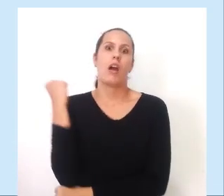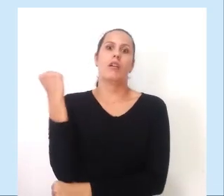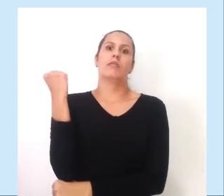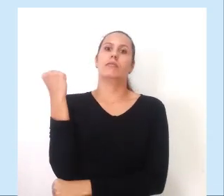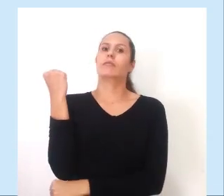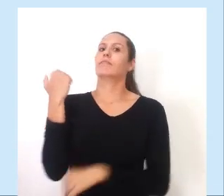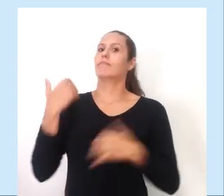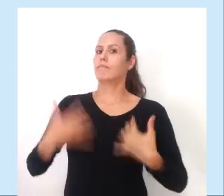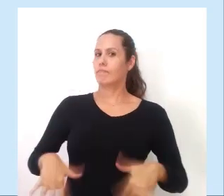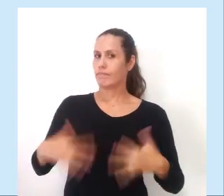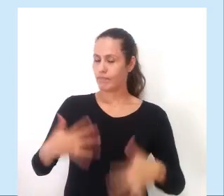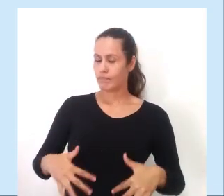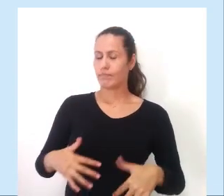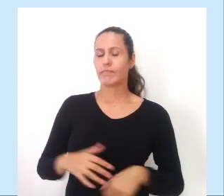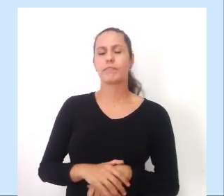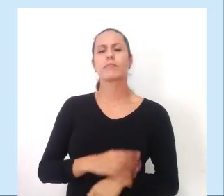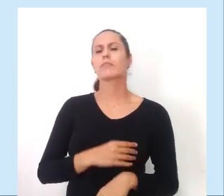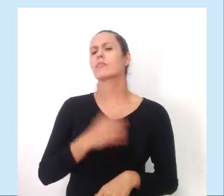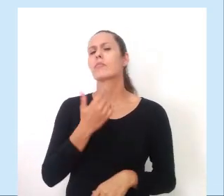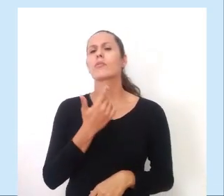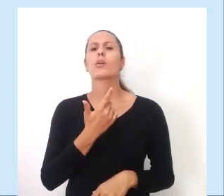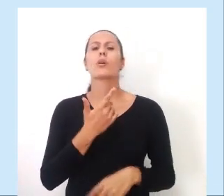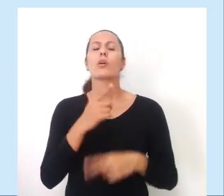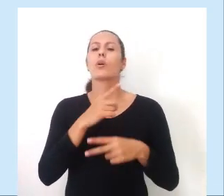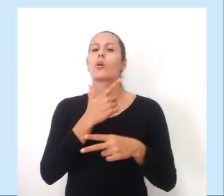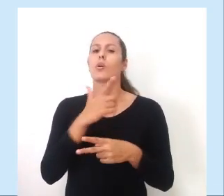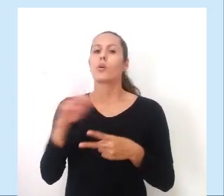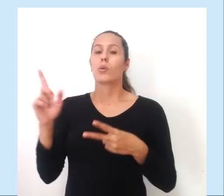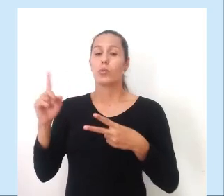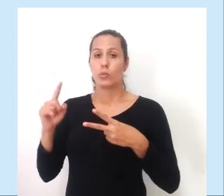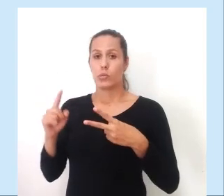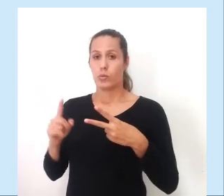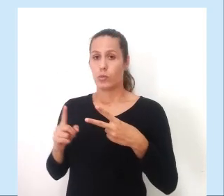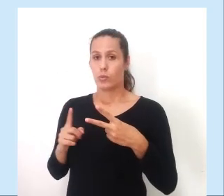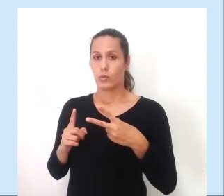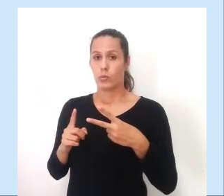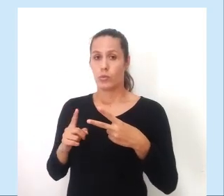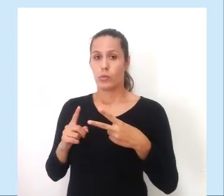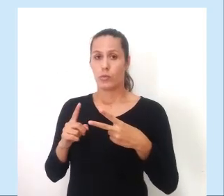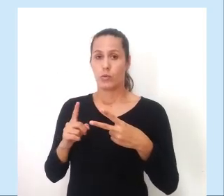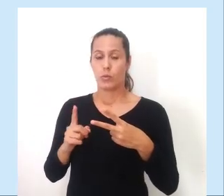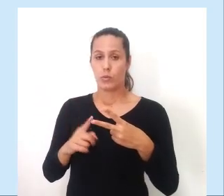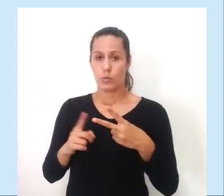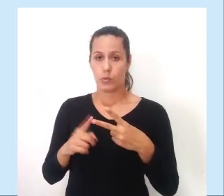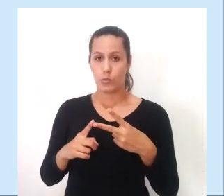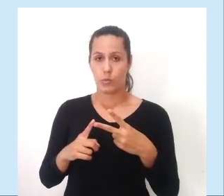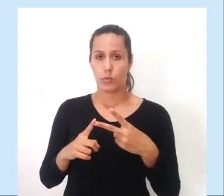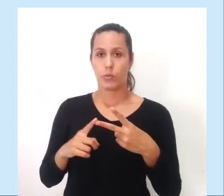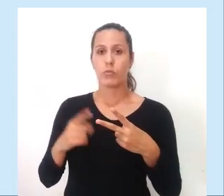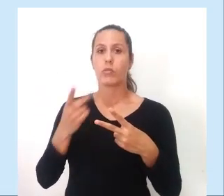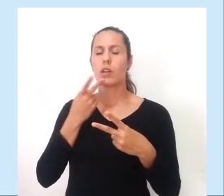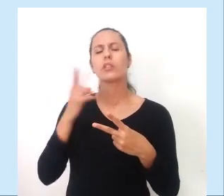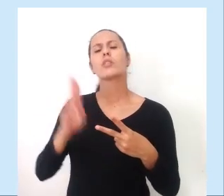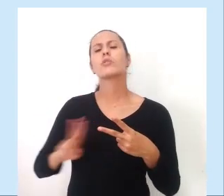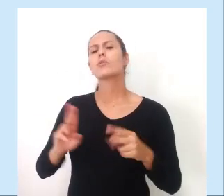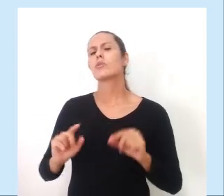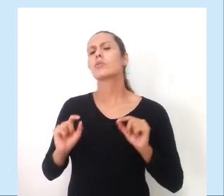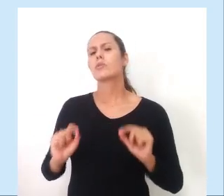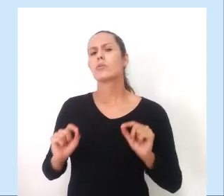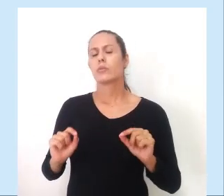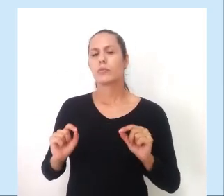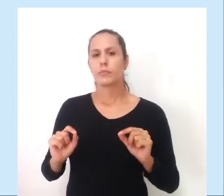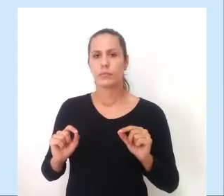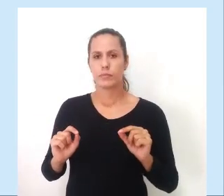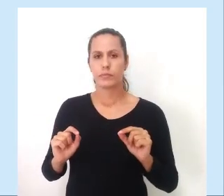respiratórias, ok? Há também outro combustível, tá certo? Não